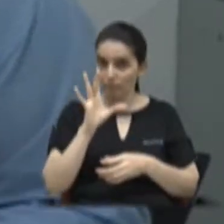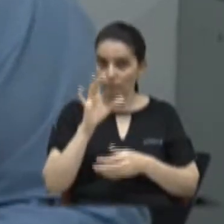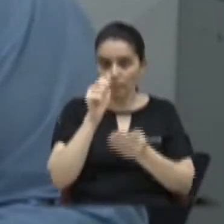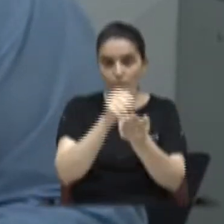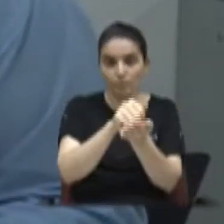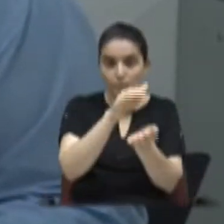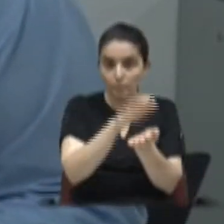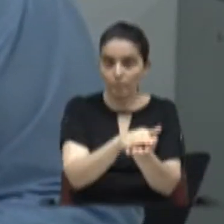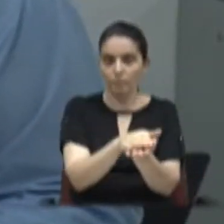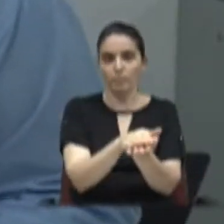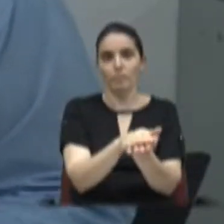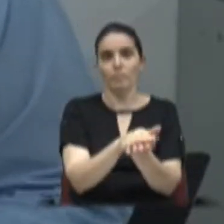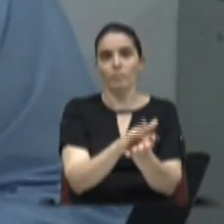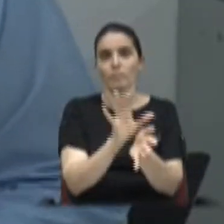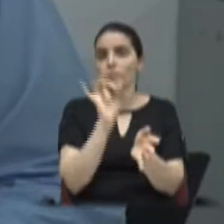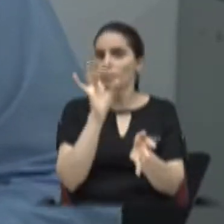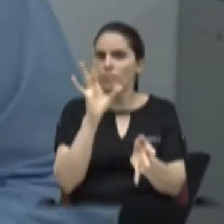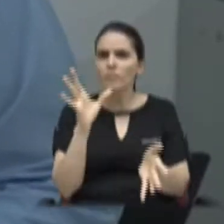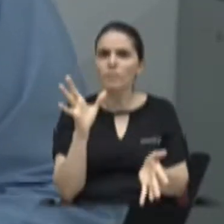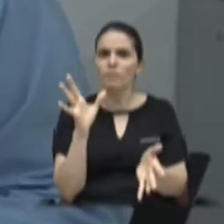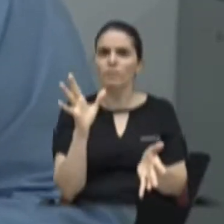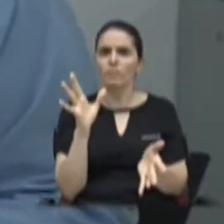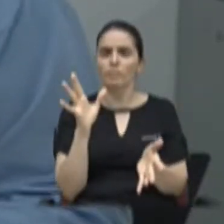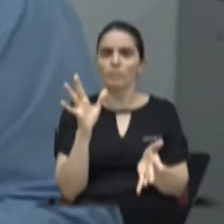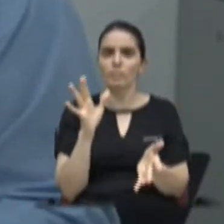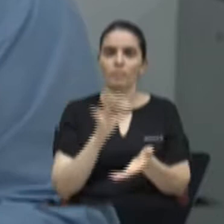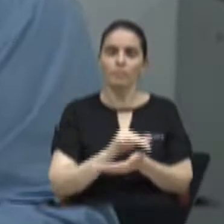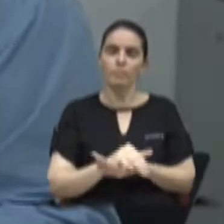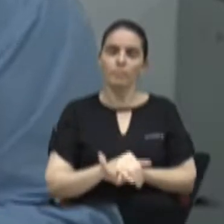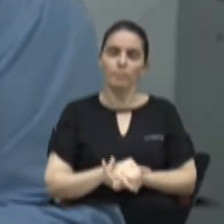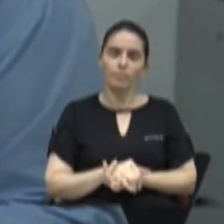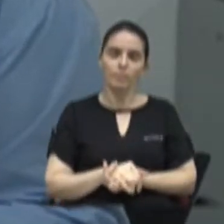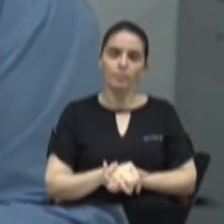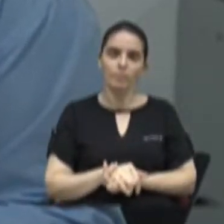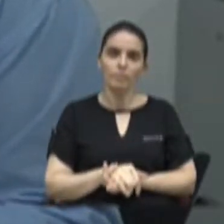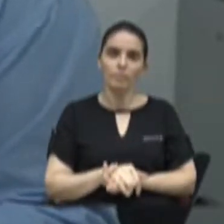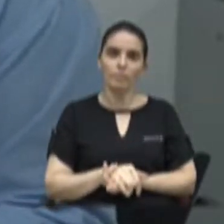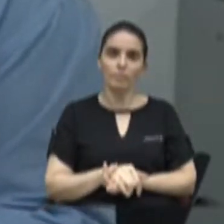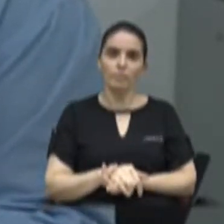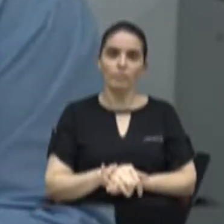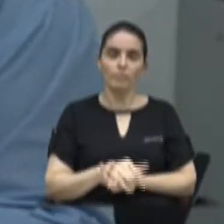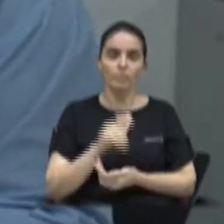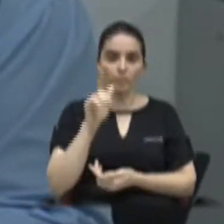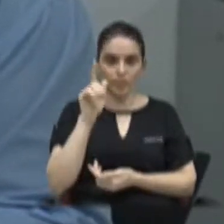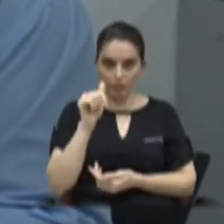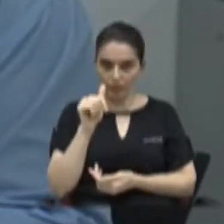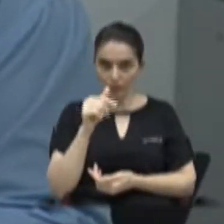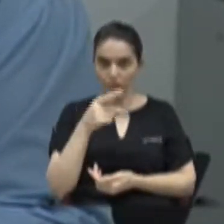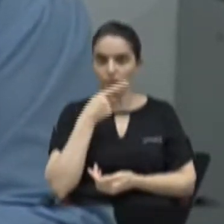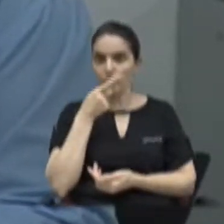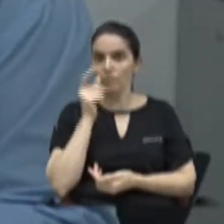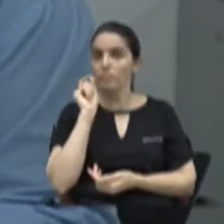inadimplido. Quer dizer, já se cobra os juros, ele está dizendo aqui. E no final ele diz ainda,